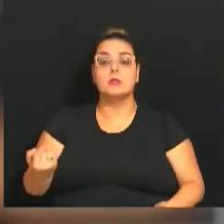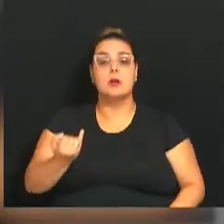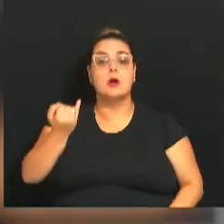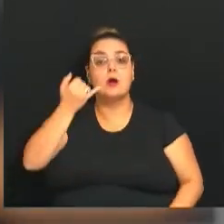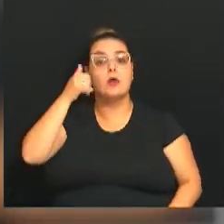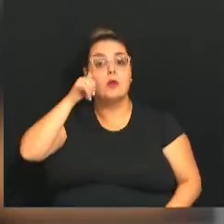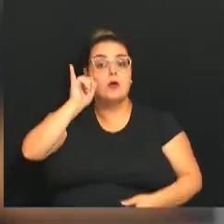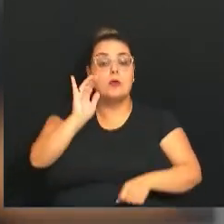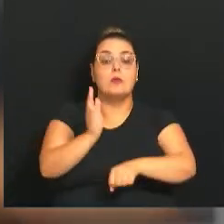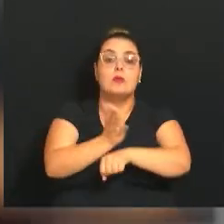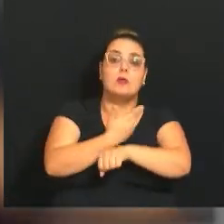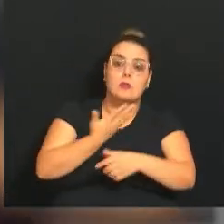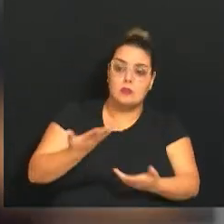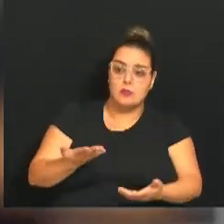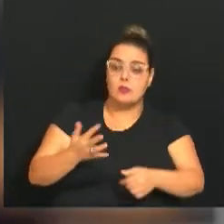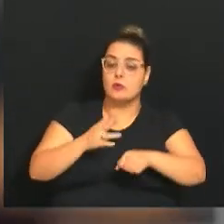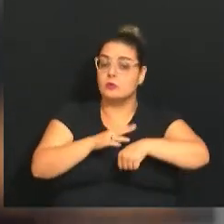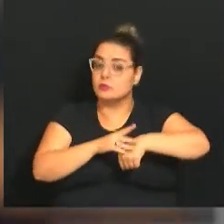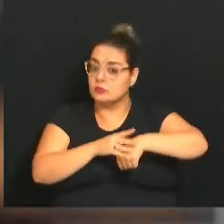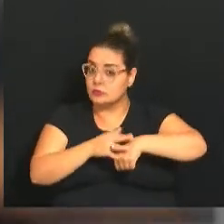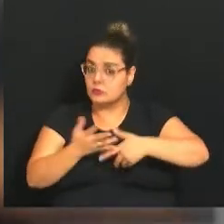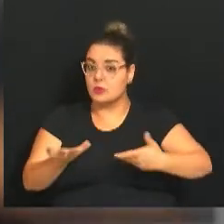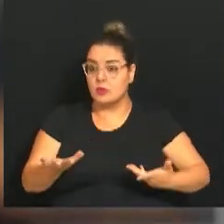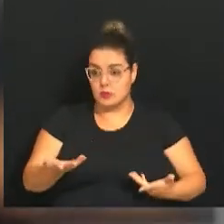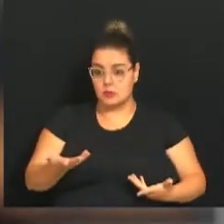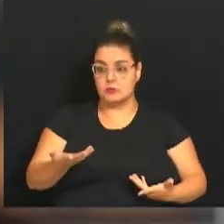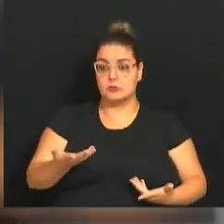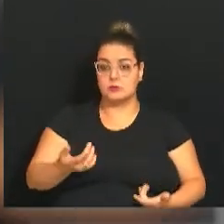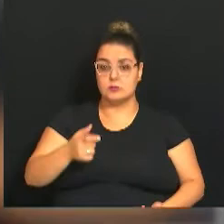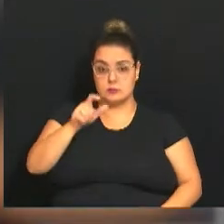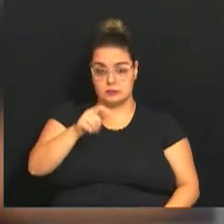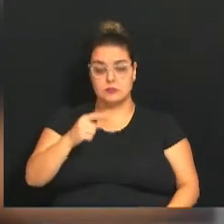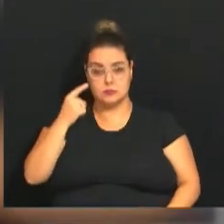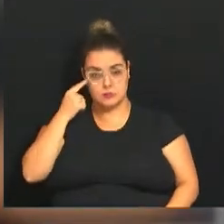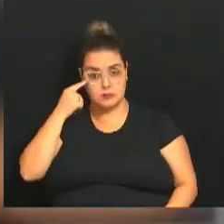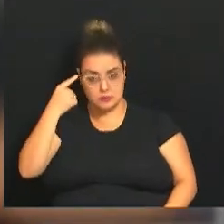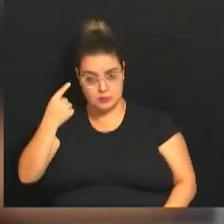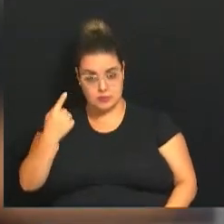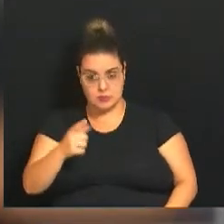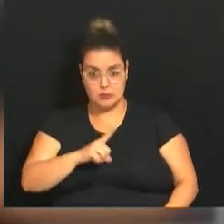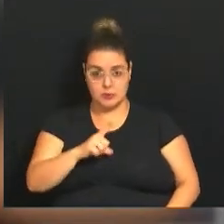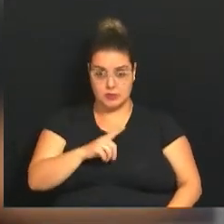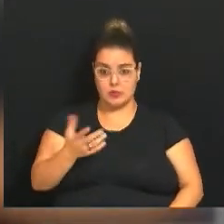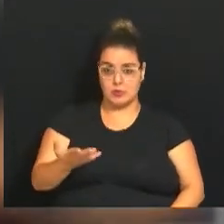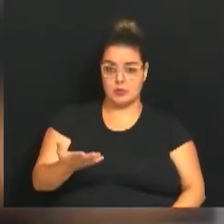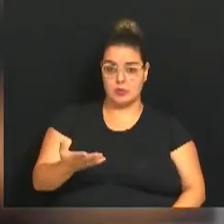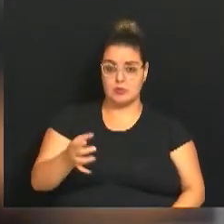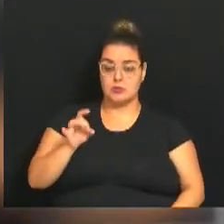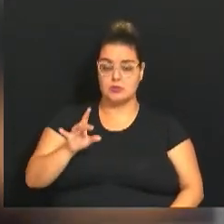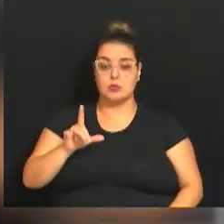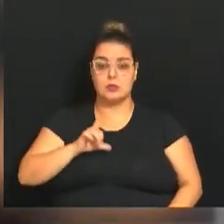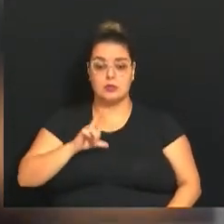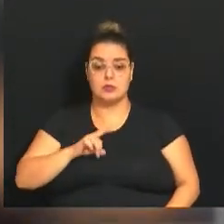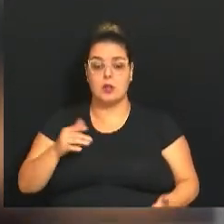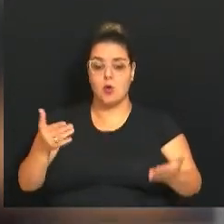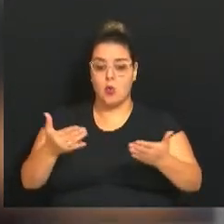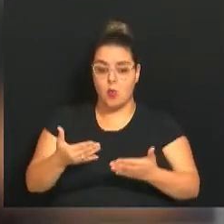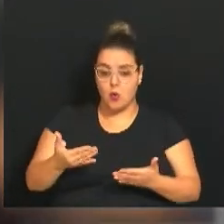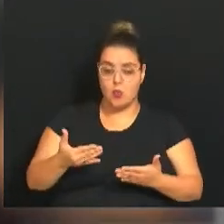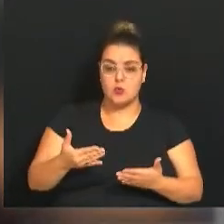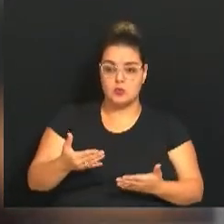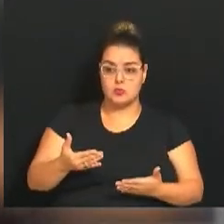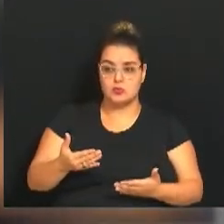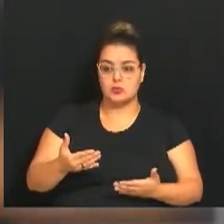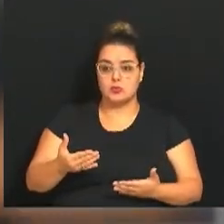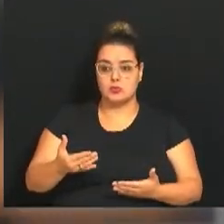prevenção quanto à doença. Para que vocês tenham ideia, só é considerado hoje em dia como segurado